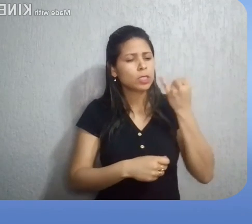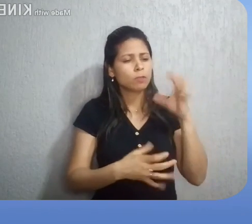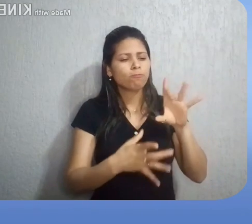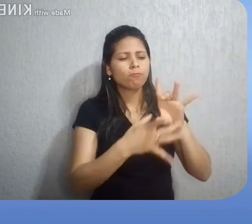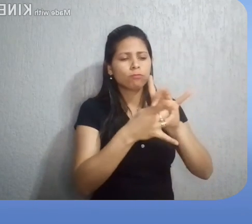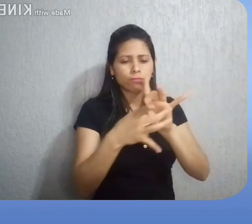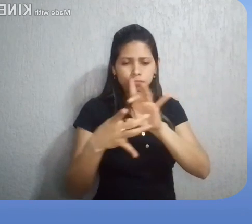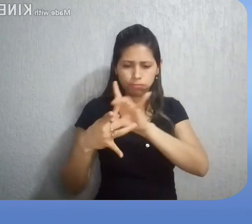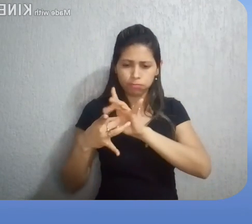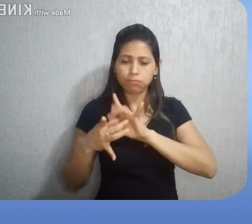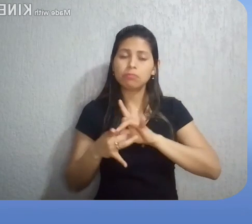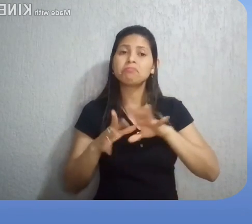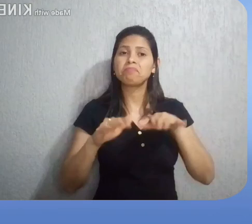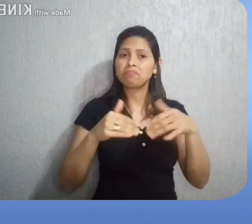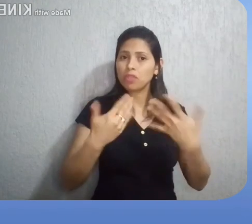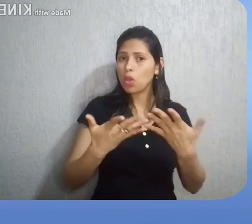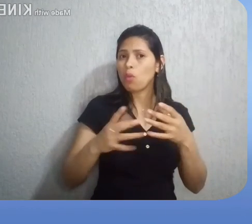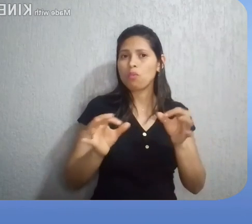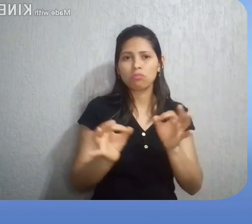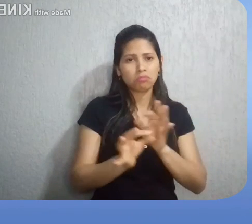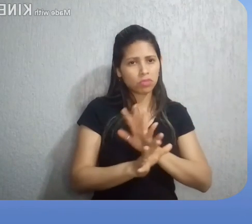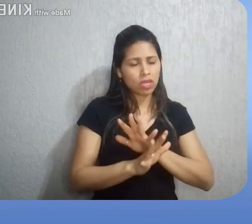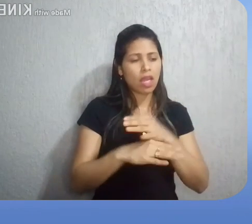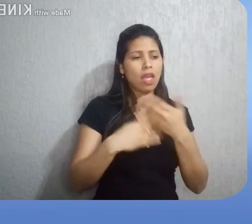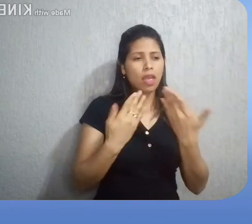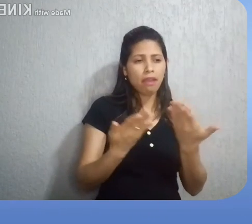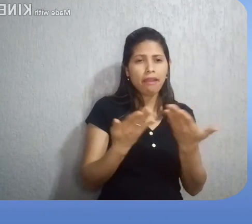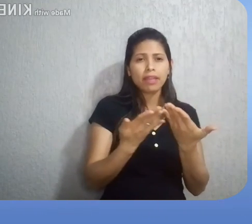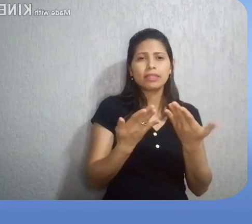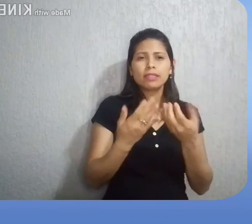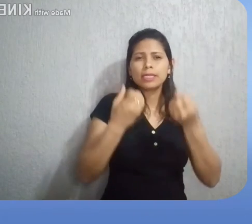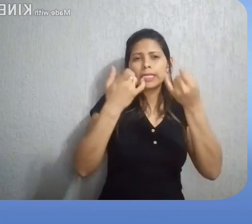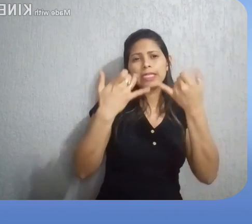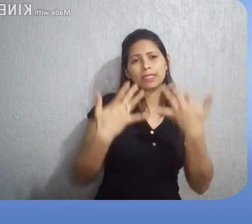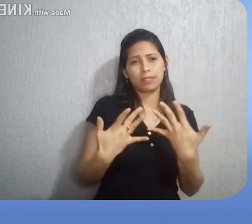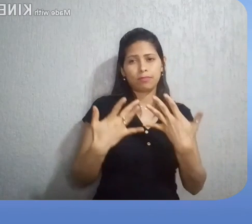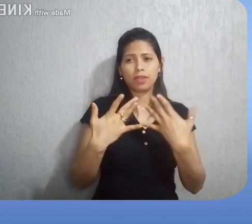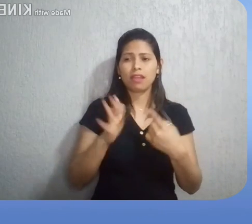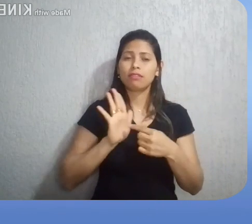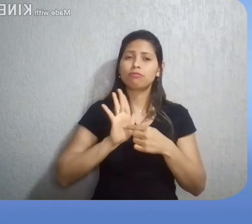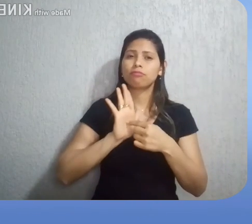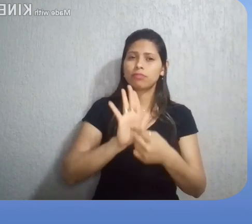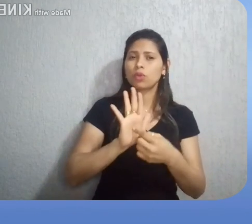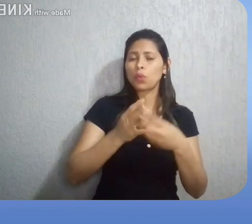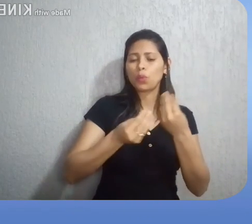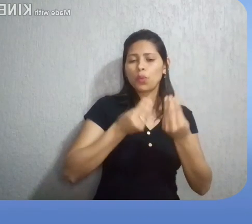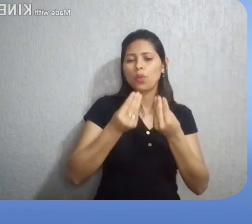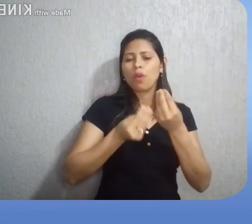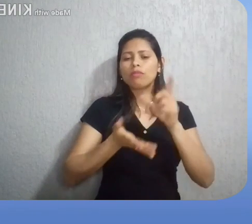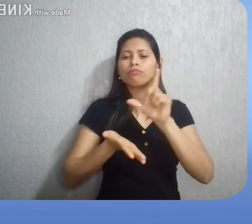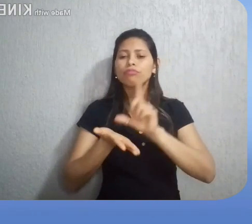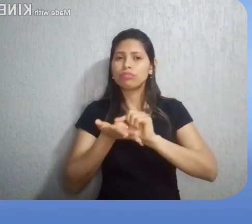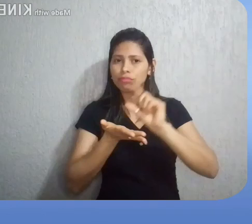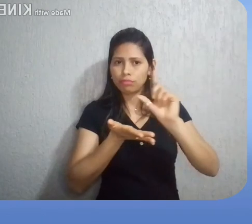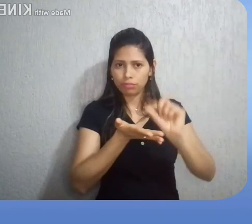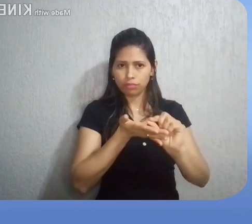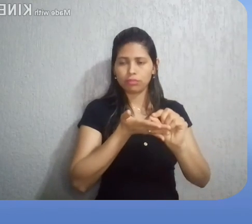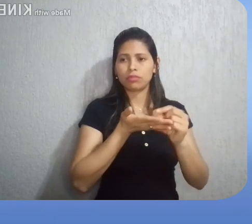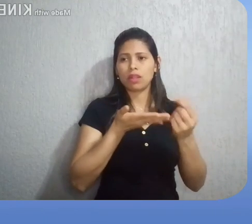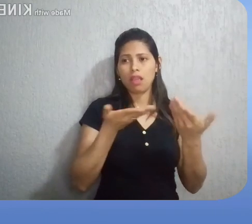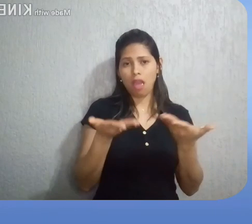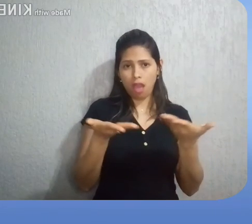pelo conceito darwiniano de espécie atrelado ao conceito de seleção natural. E é isso, gente. Então,